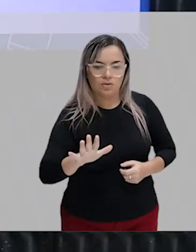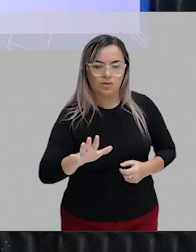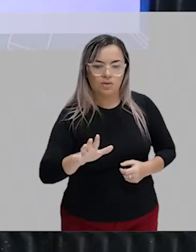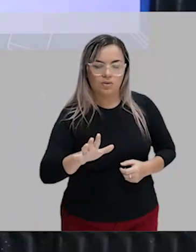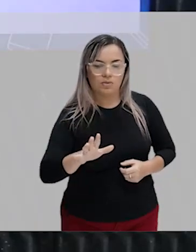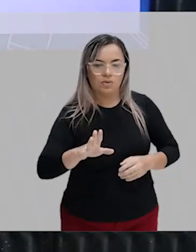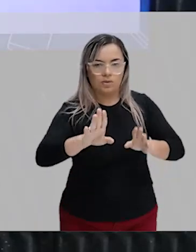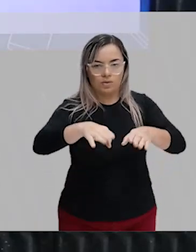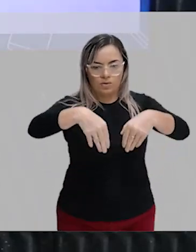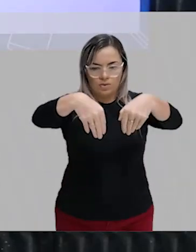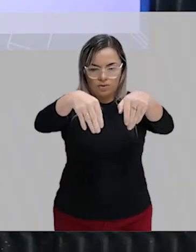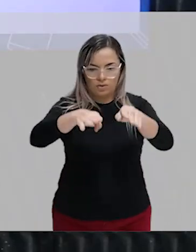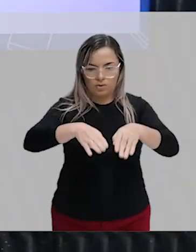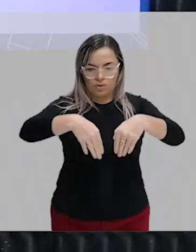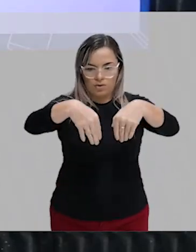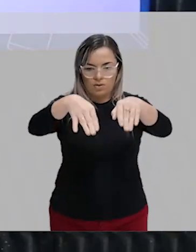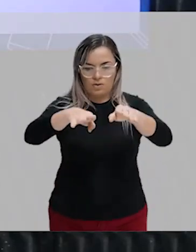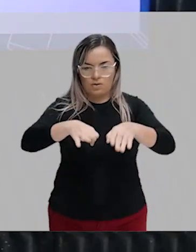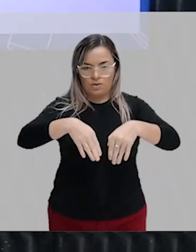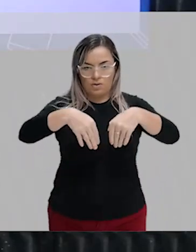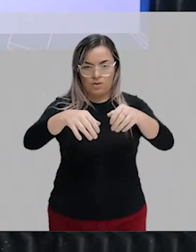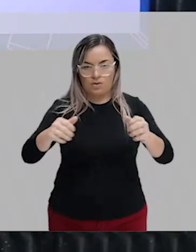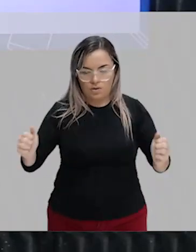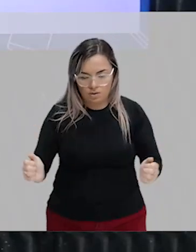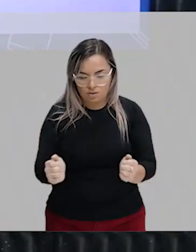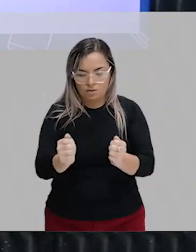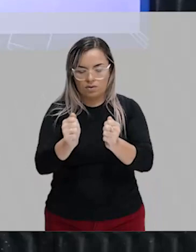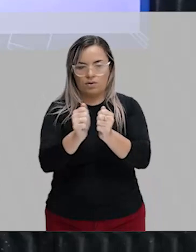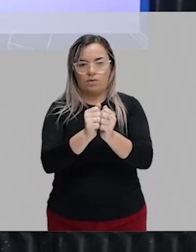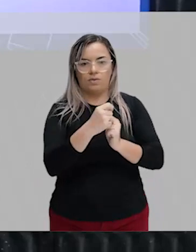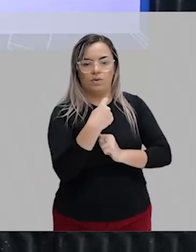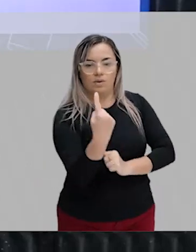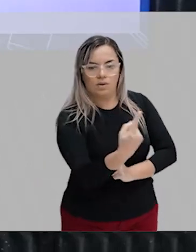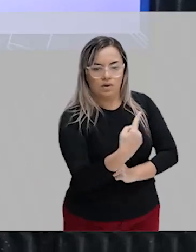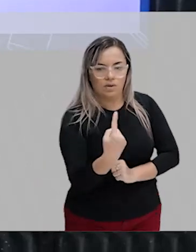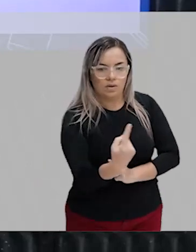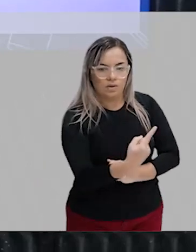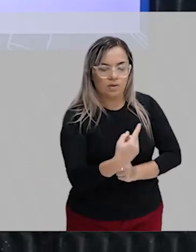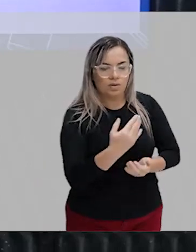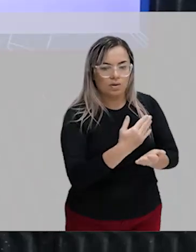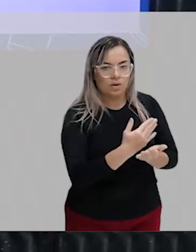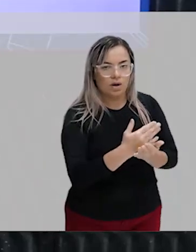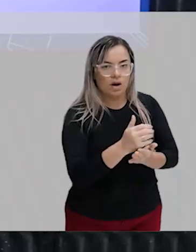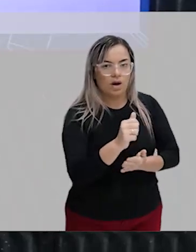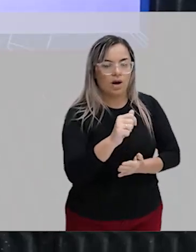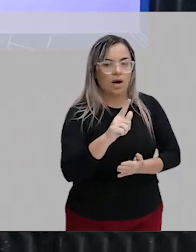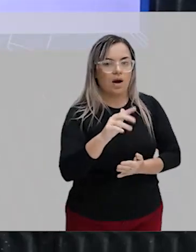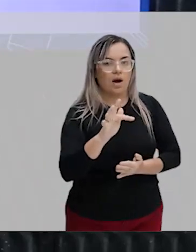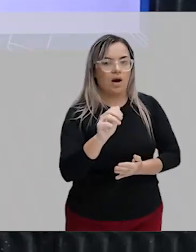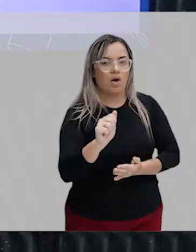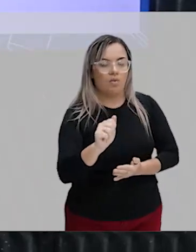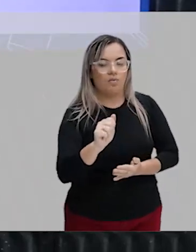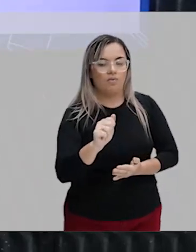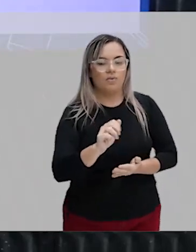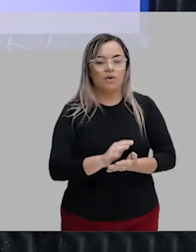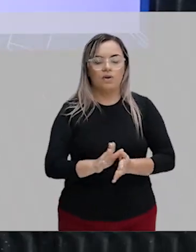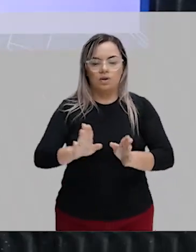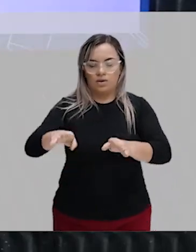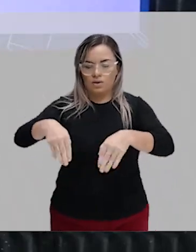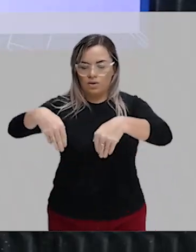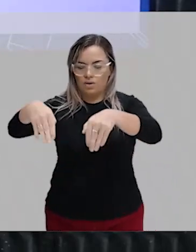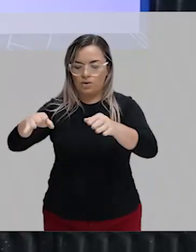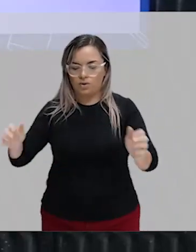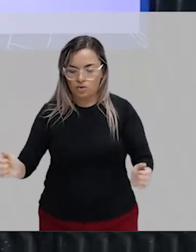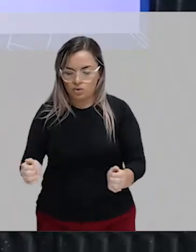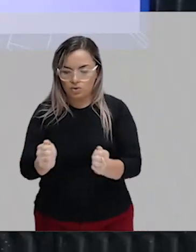a junção dessas folhas alfa, dessas hélices alfa e dessas folhas beta forma a